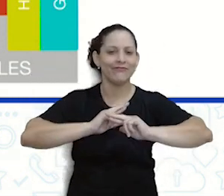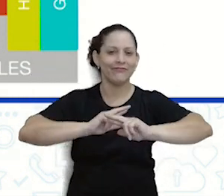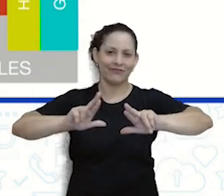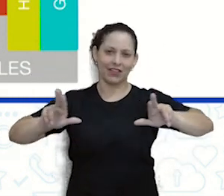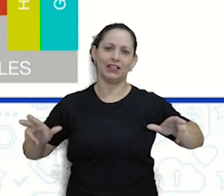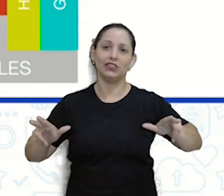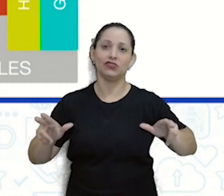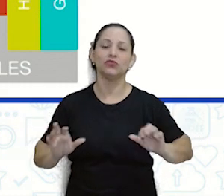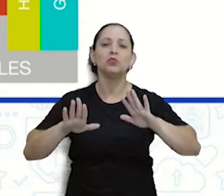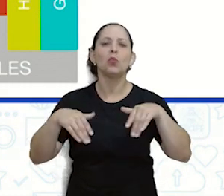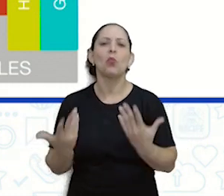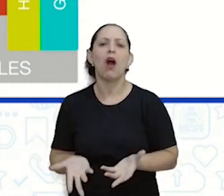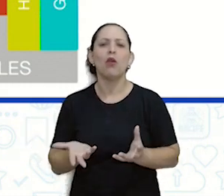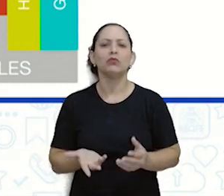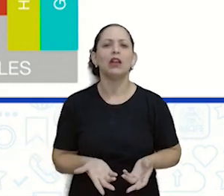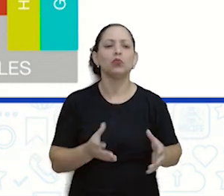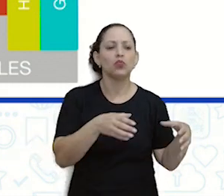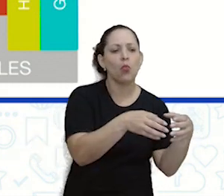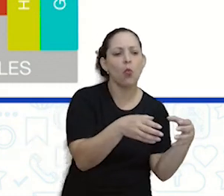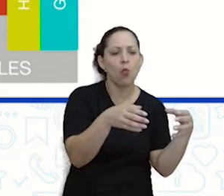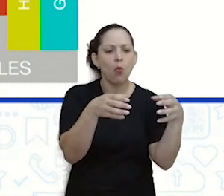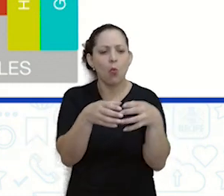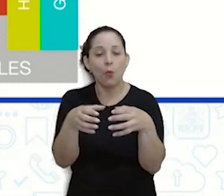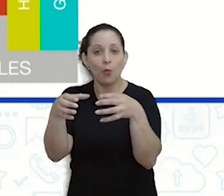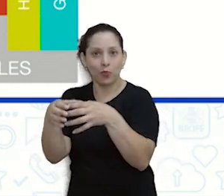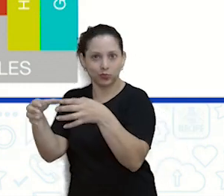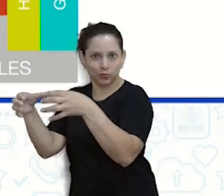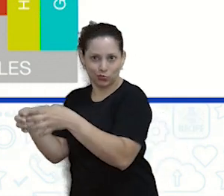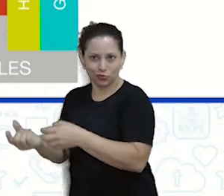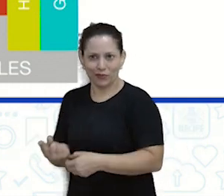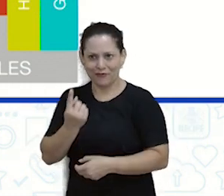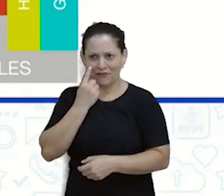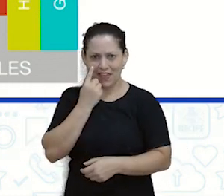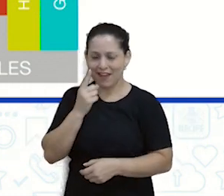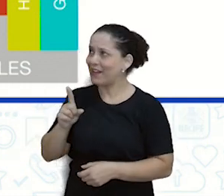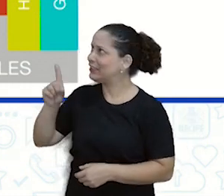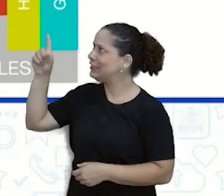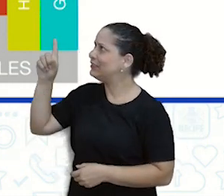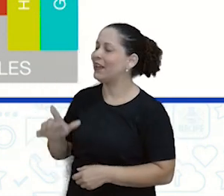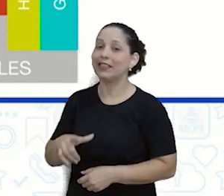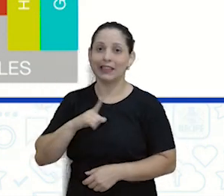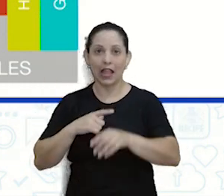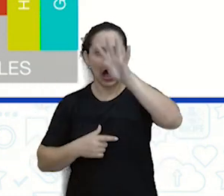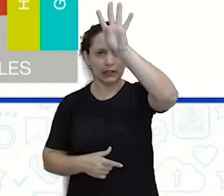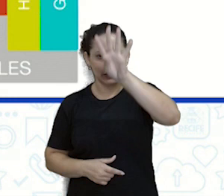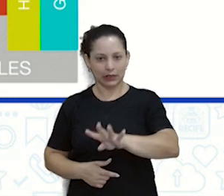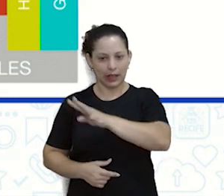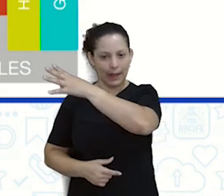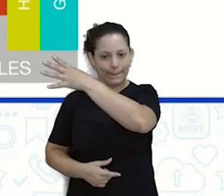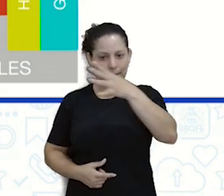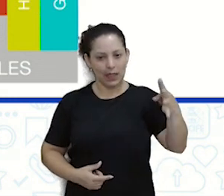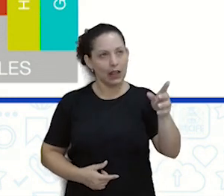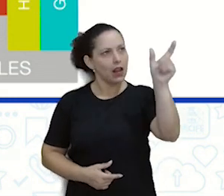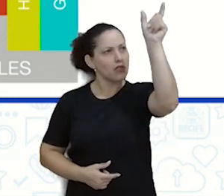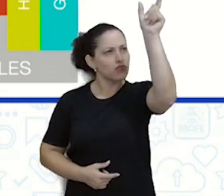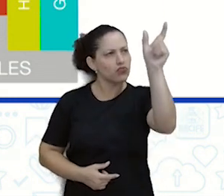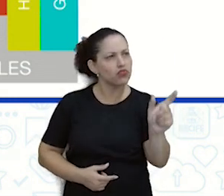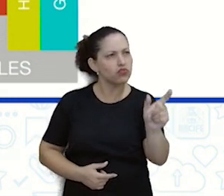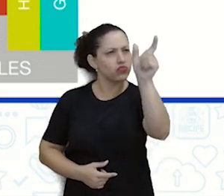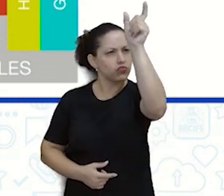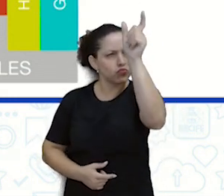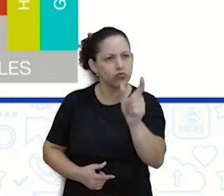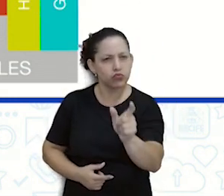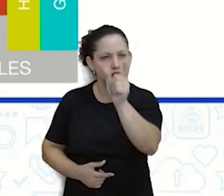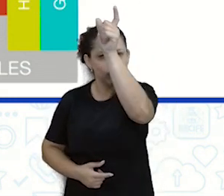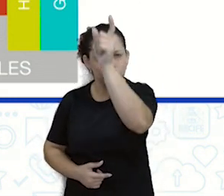não metais, os halogênios, os gases nobres. Então, a gente está vendo aí praticamente a tabela toda, né? Só falta aquelas duas linhas de baixo,